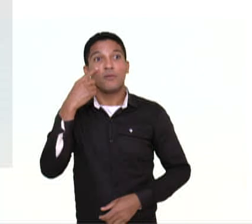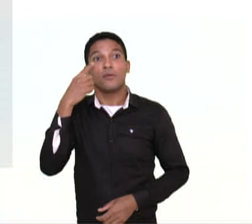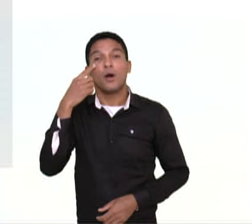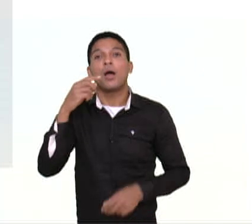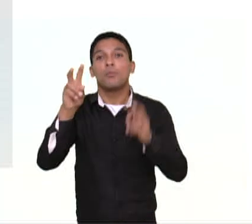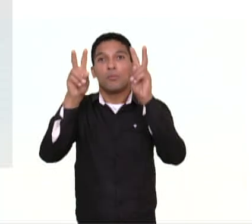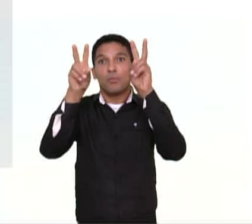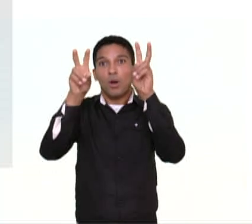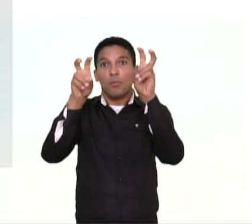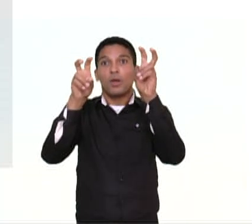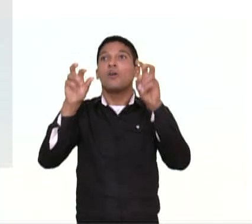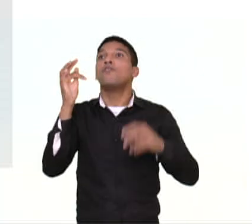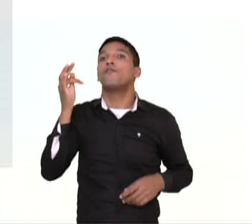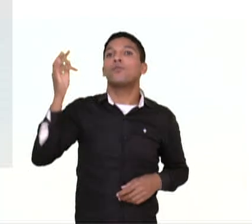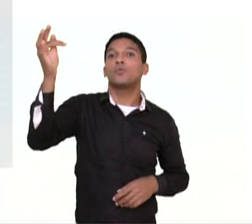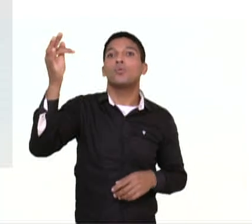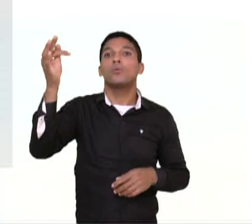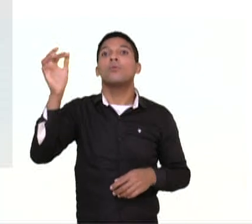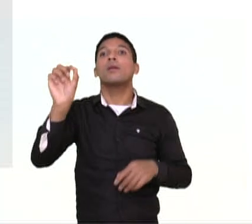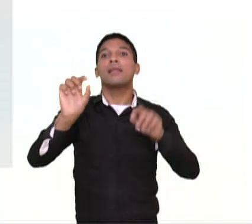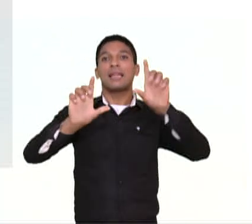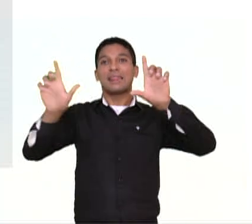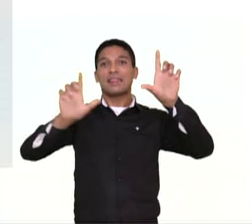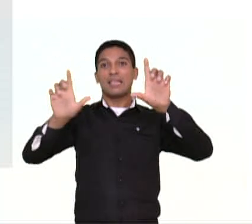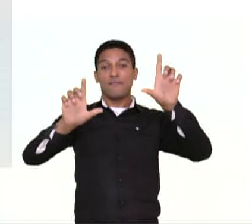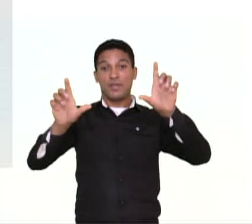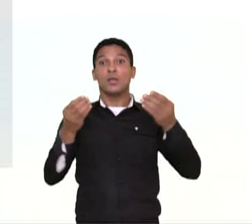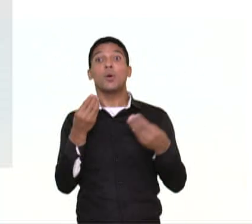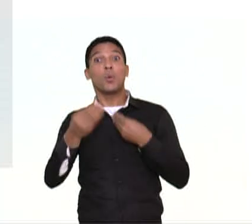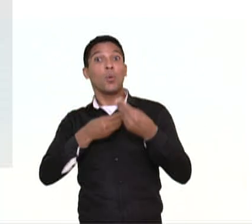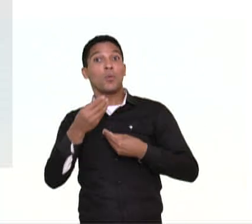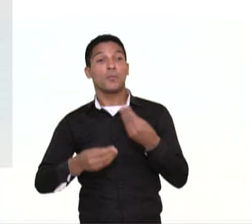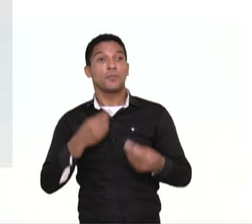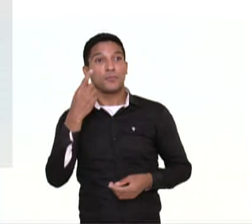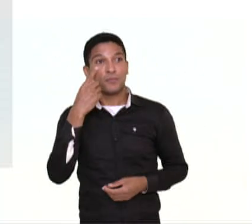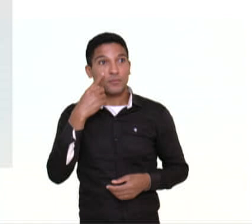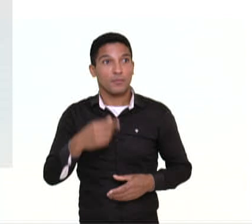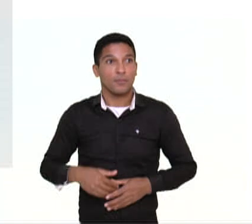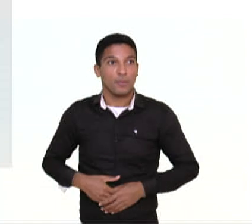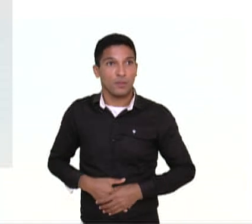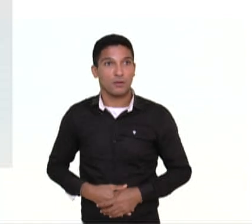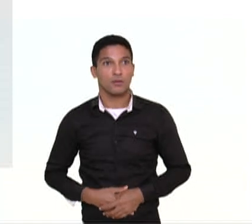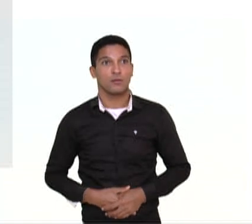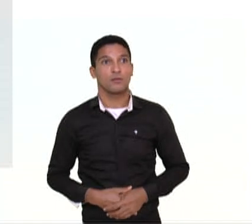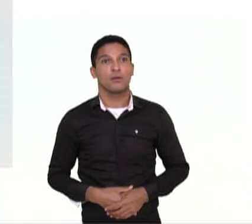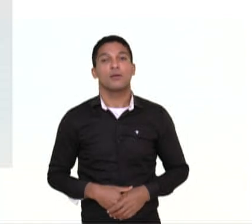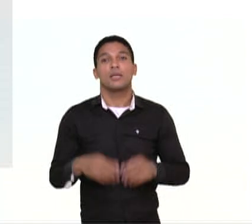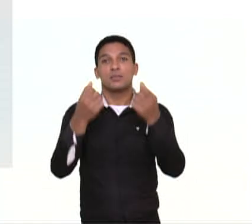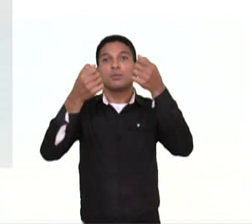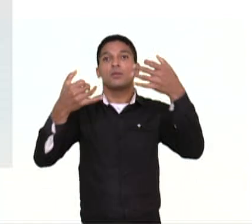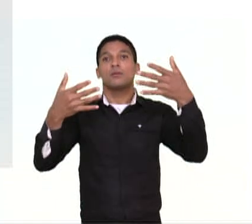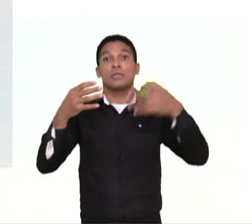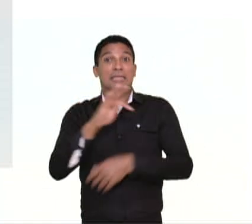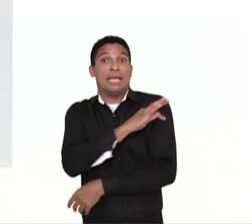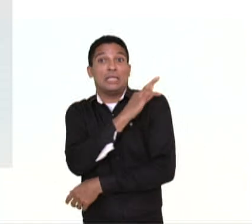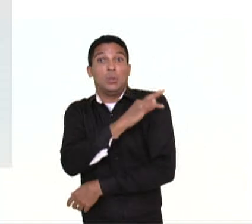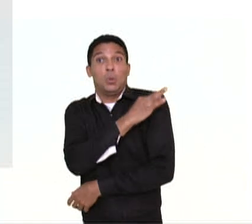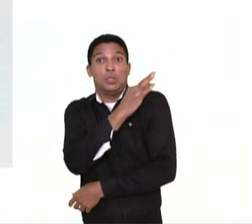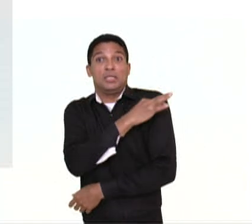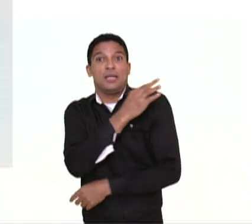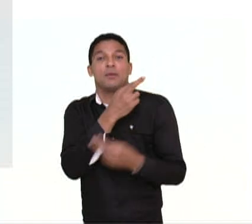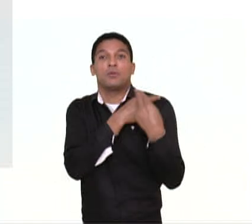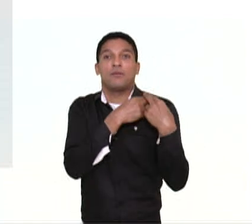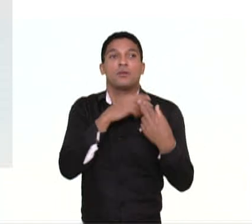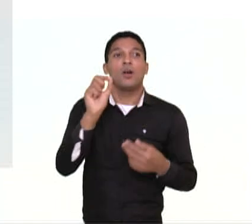televisão, destacando que as tecnologias a ela incorporadas serão responsáveis por... E aí é o seguinte, viva